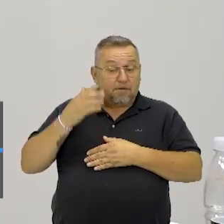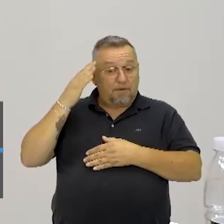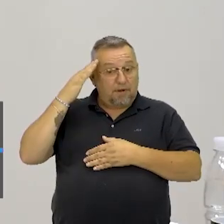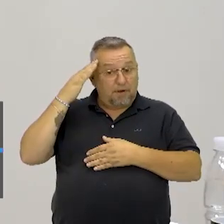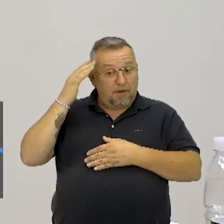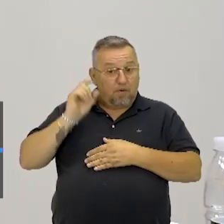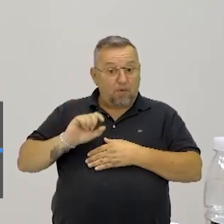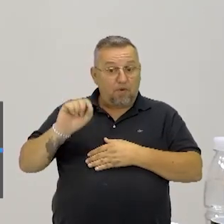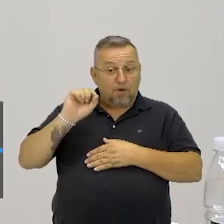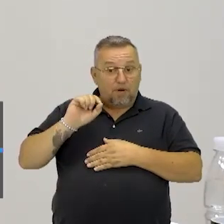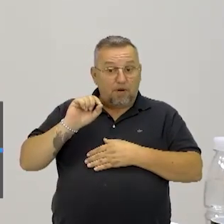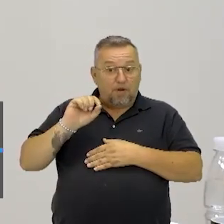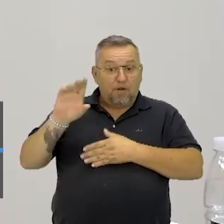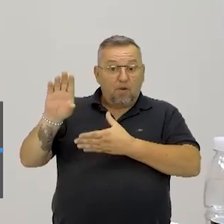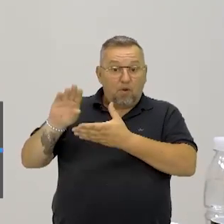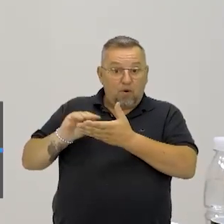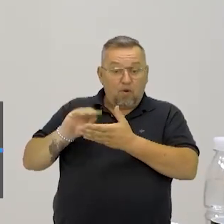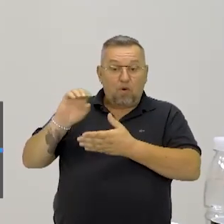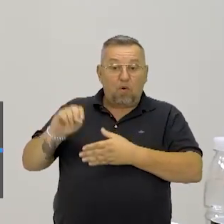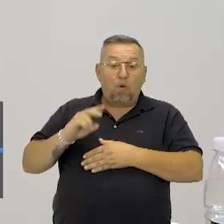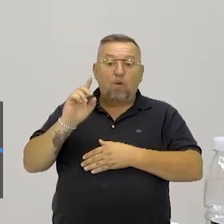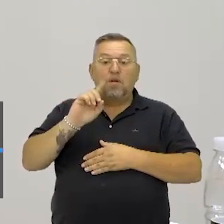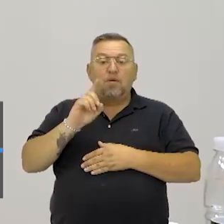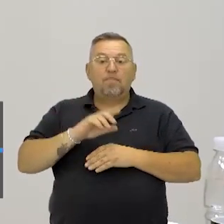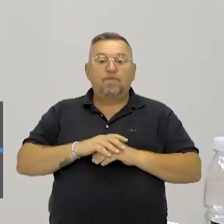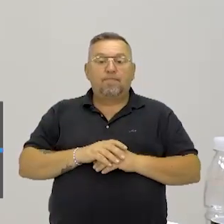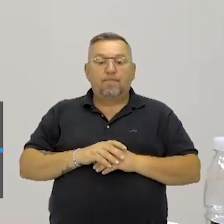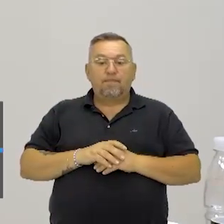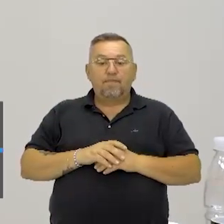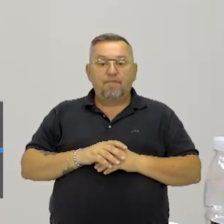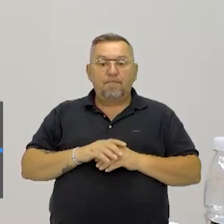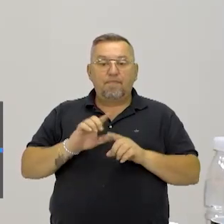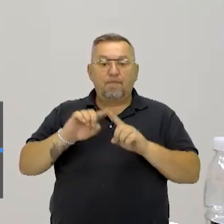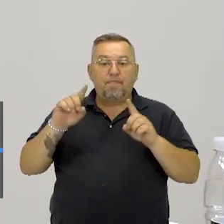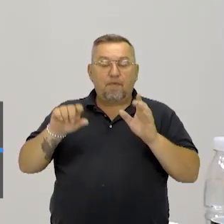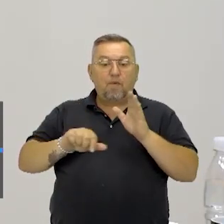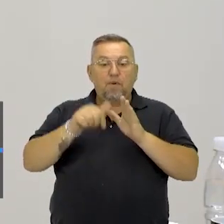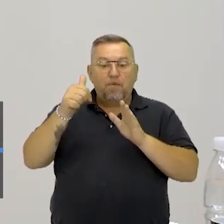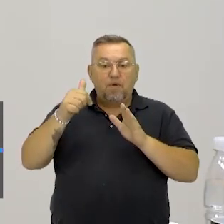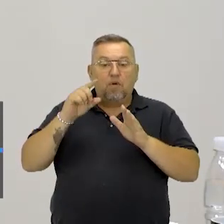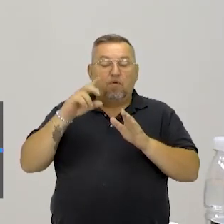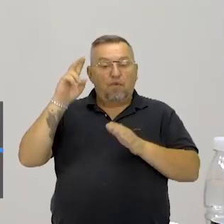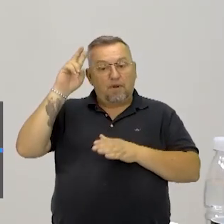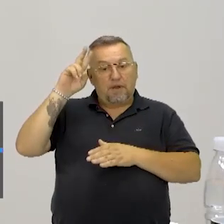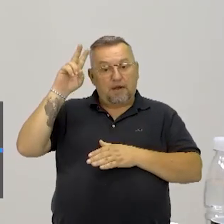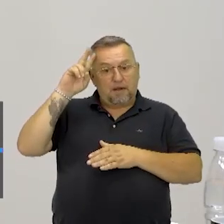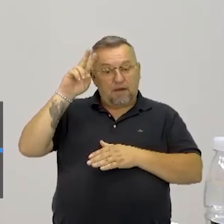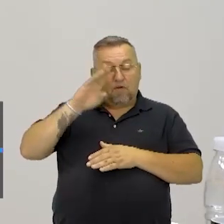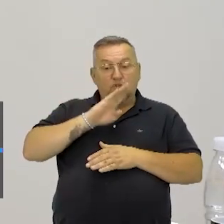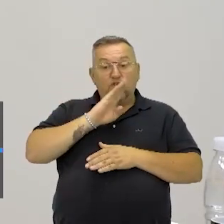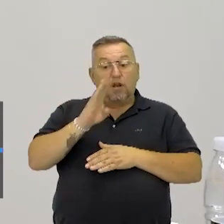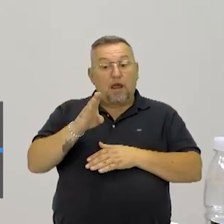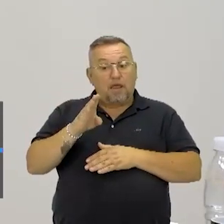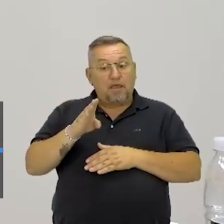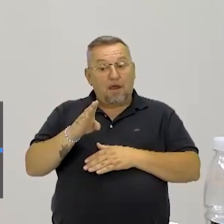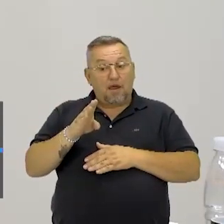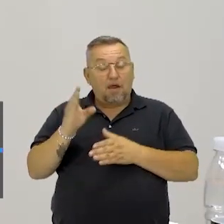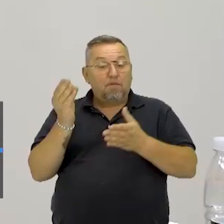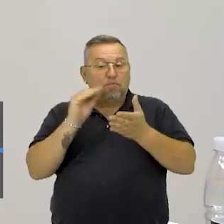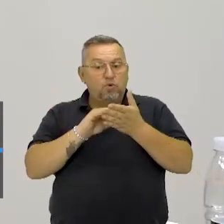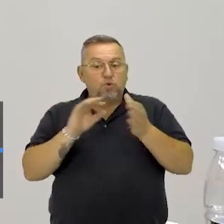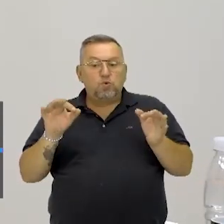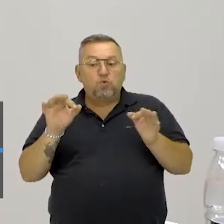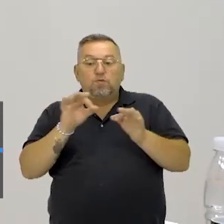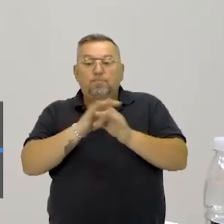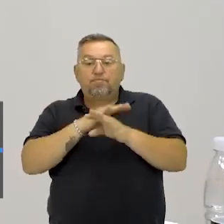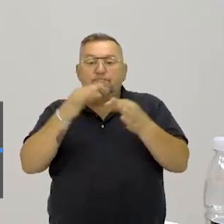entenderam se a pessoa estava copiando ou não, tá? Então, nessa primeira questão, só para vocês lembrarem, direta, eu coloco na